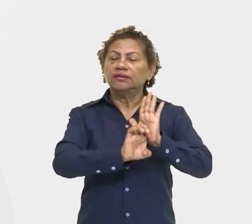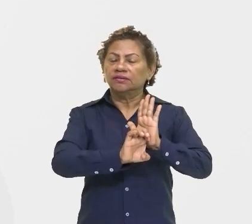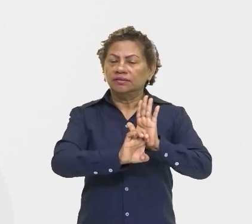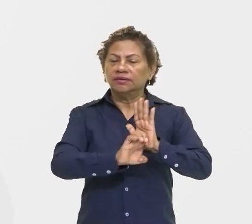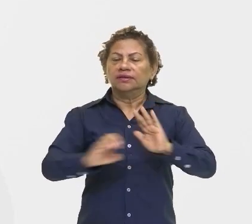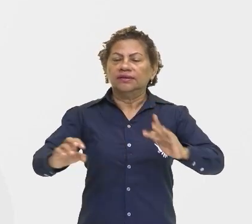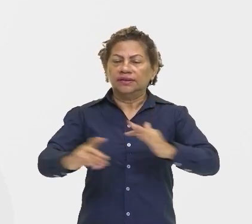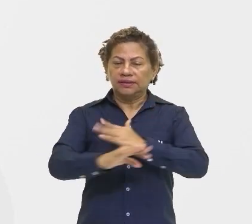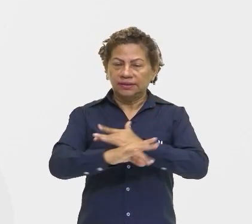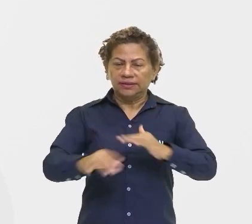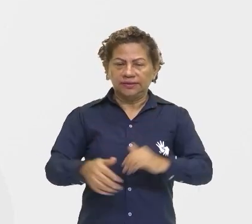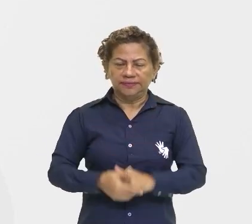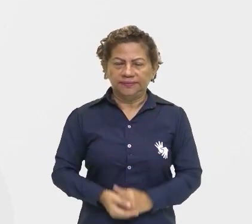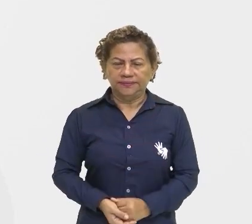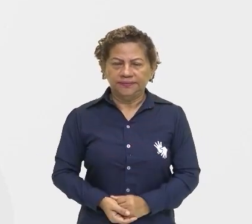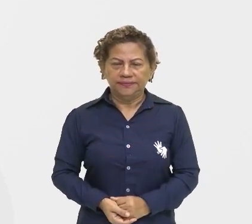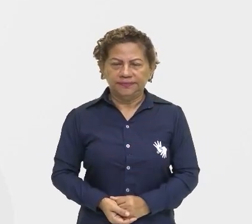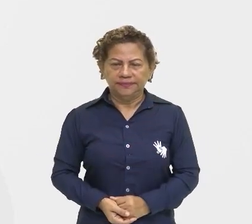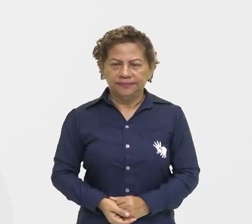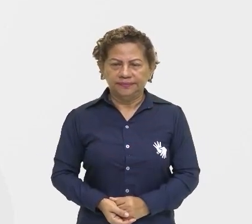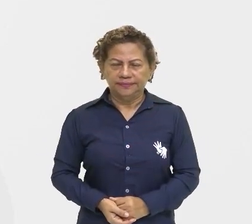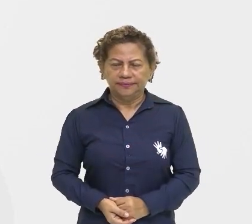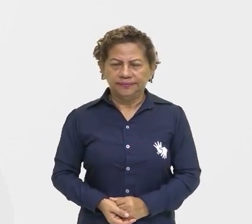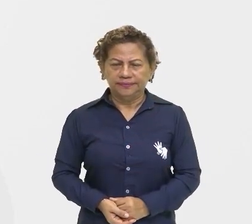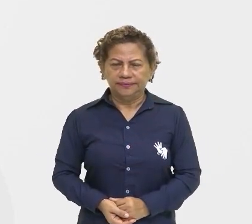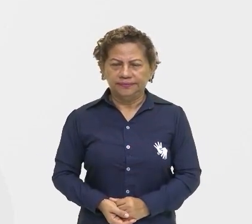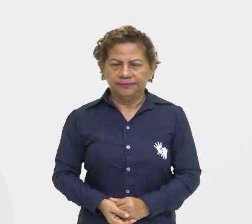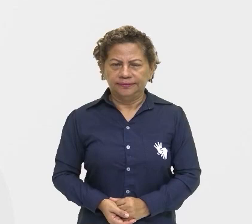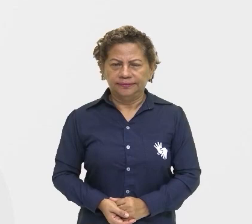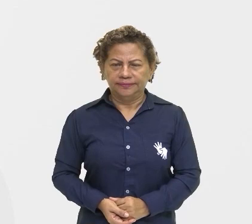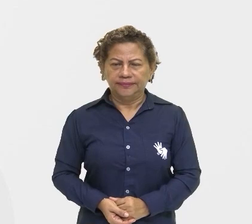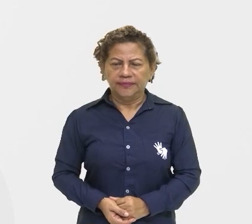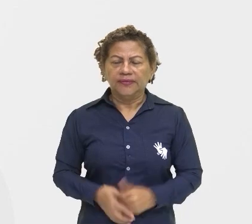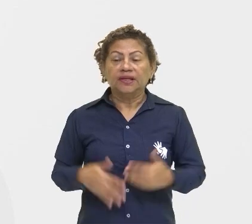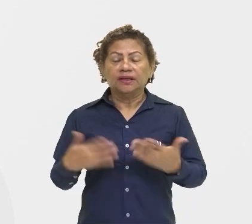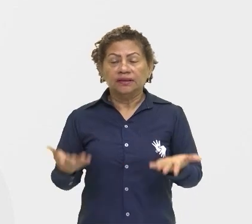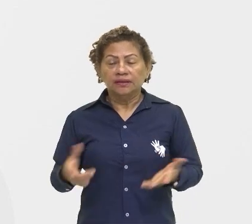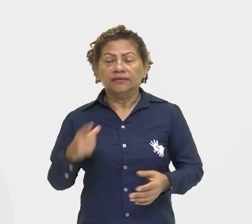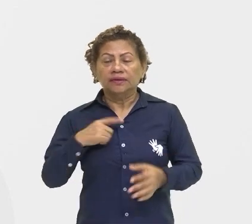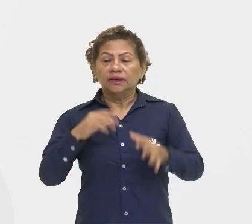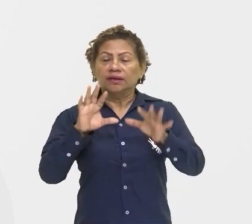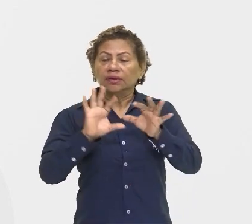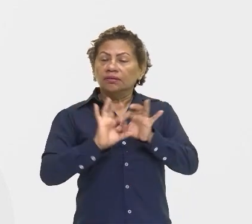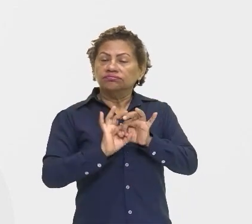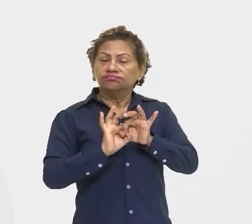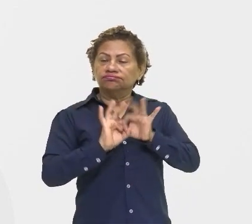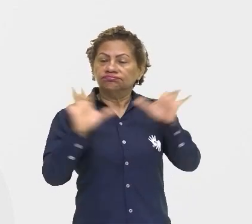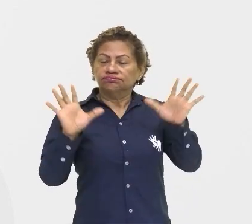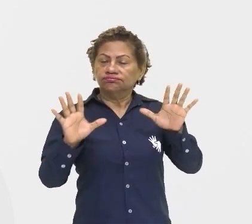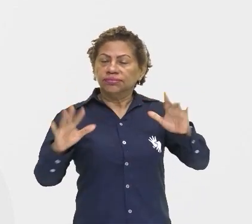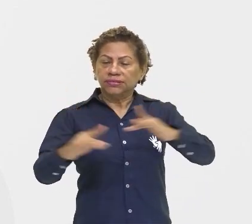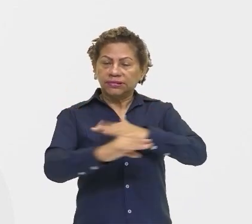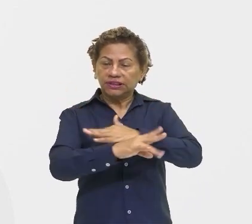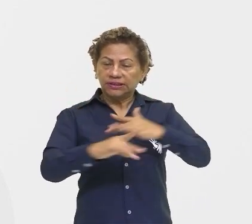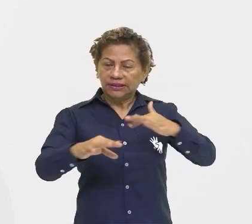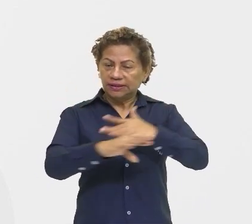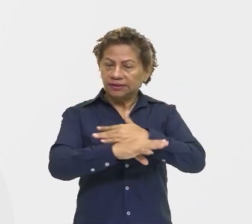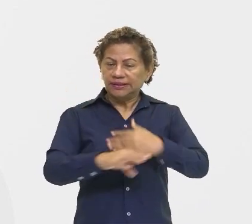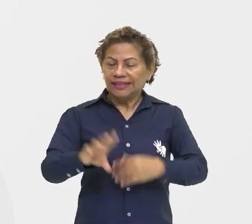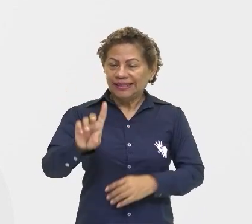Cidade. É uma tentativa de democratizar a gestão das cidades, tá bom?